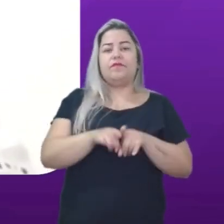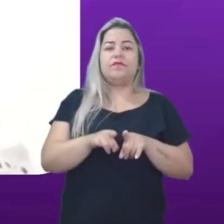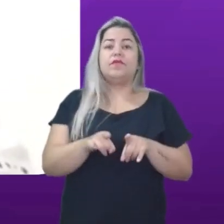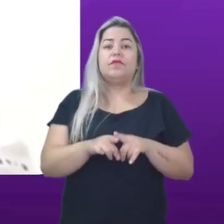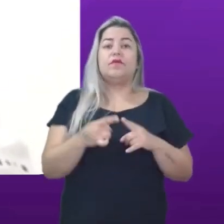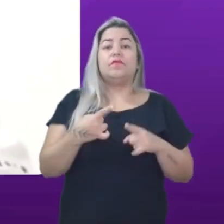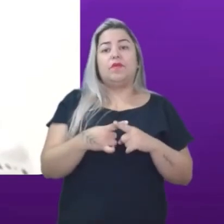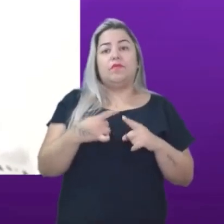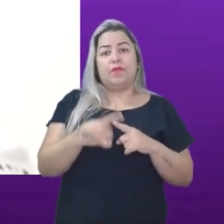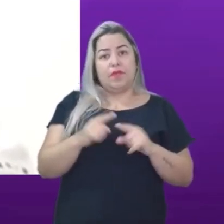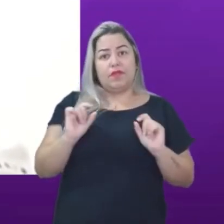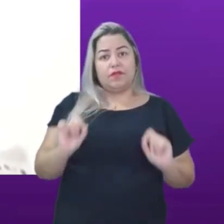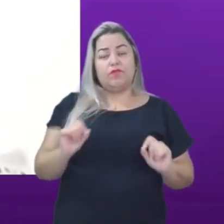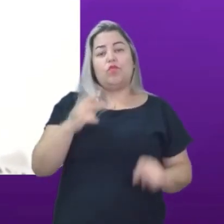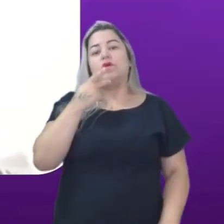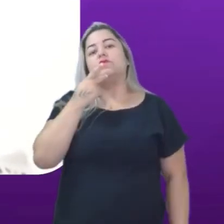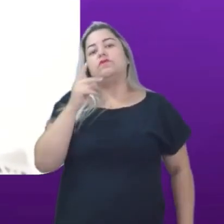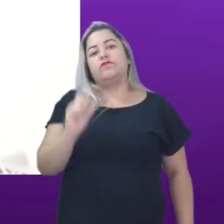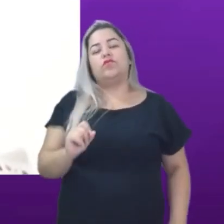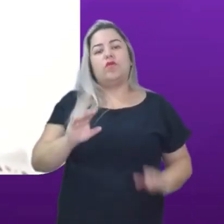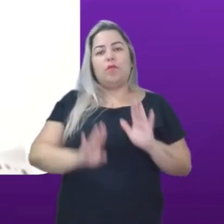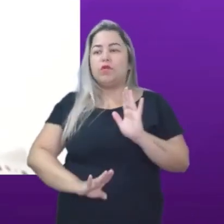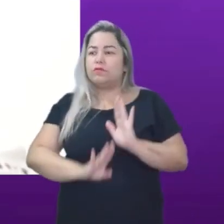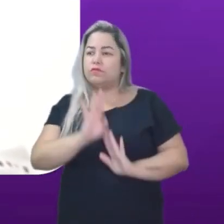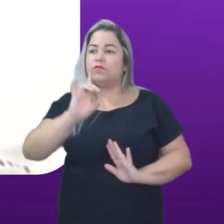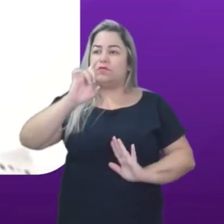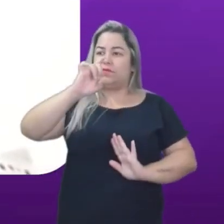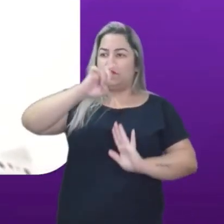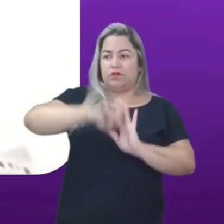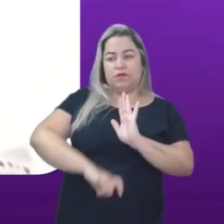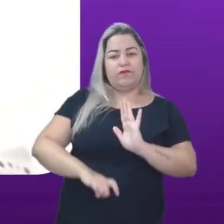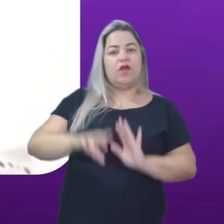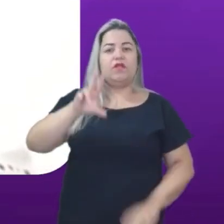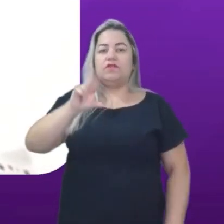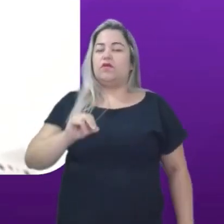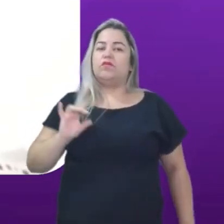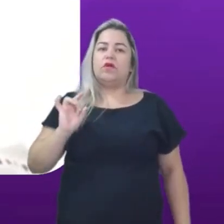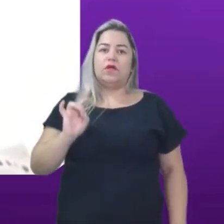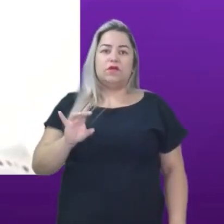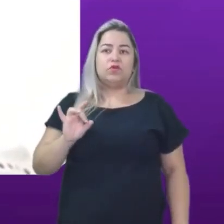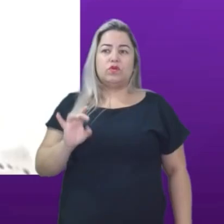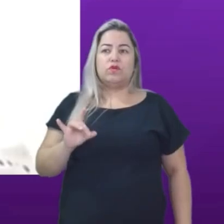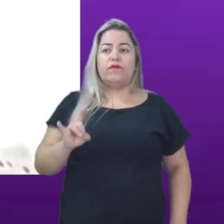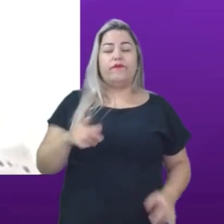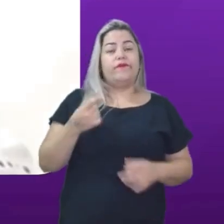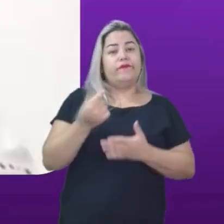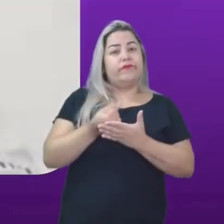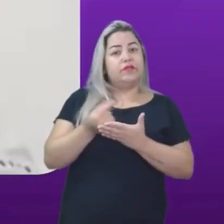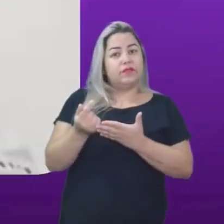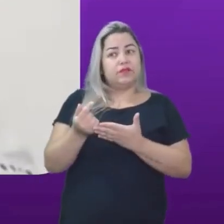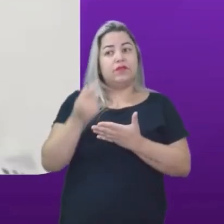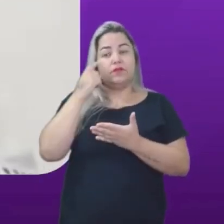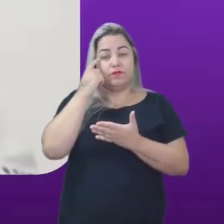Por isso, quando falamos de aumento da tarifa, não é só uma questão financeira,